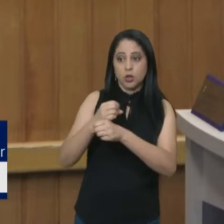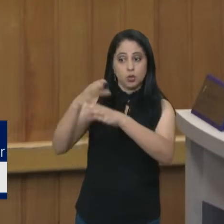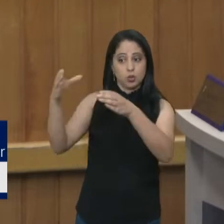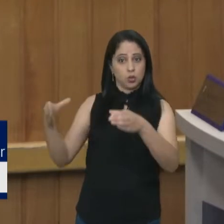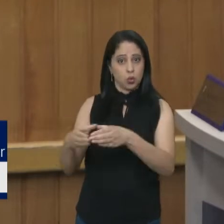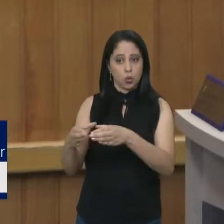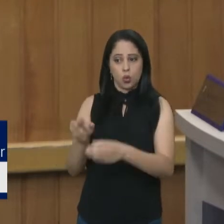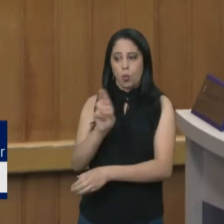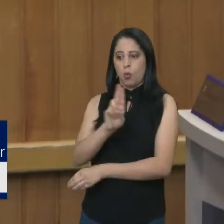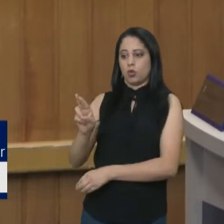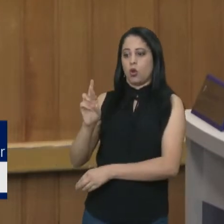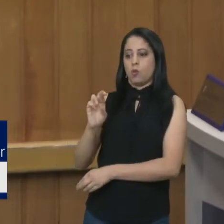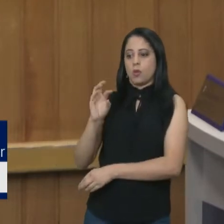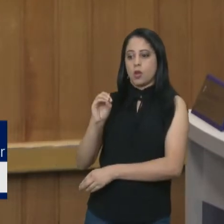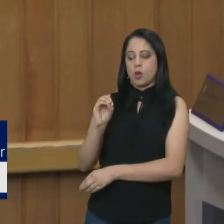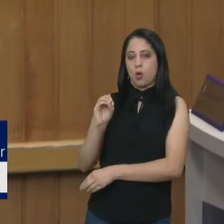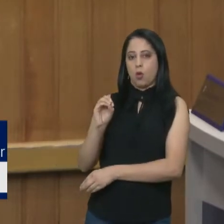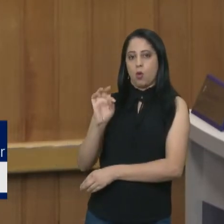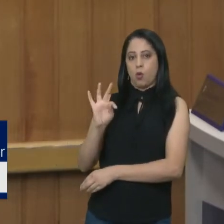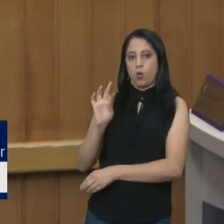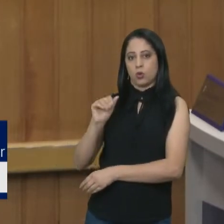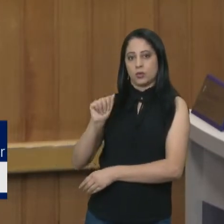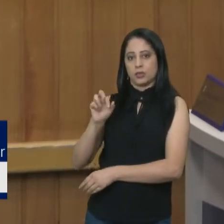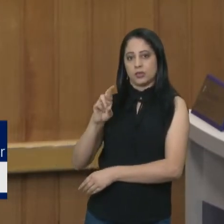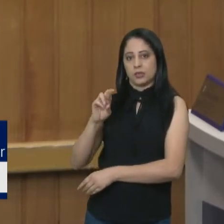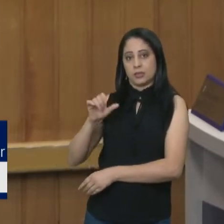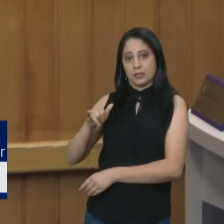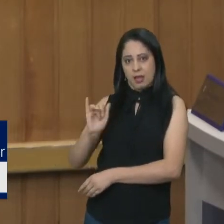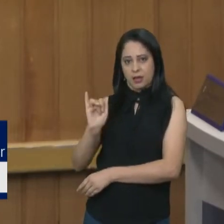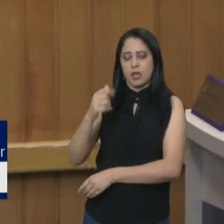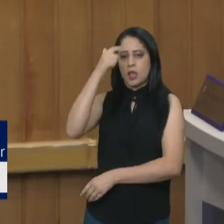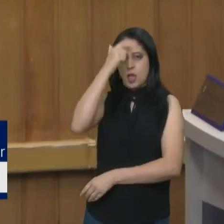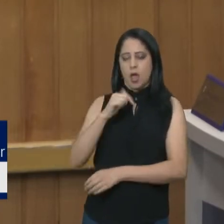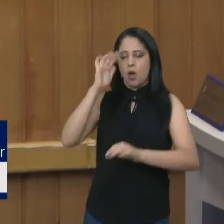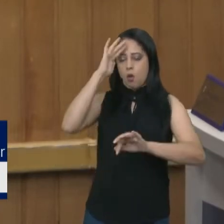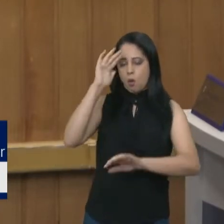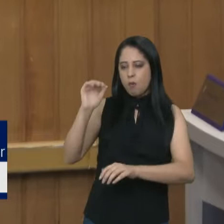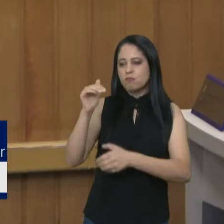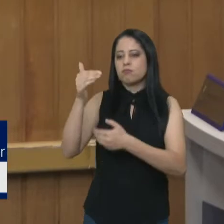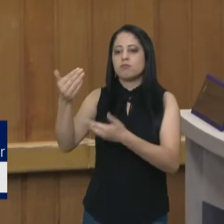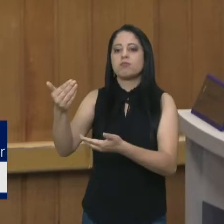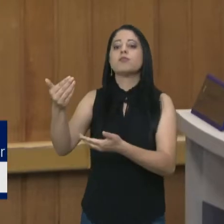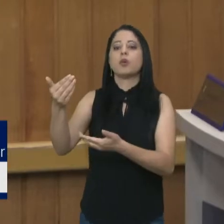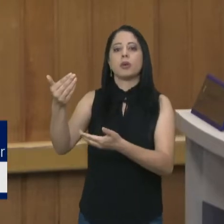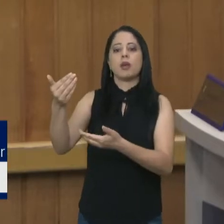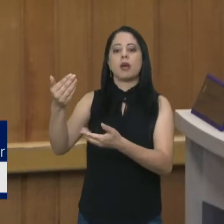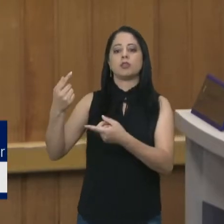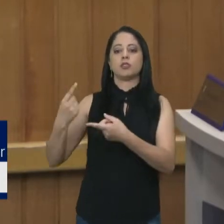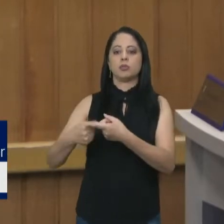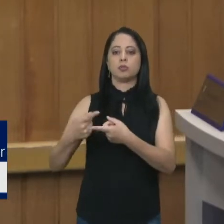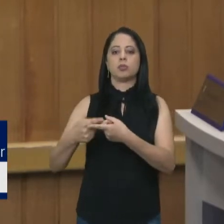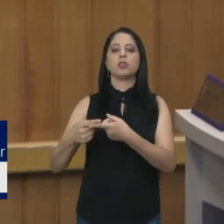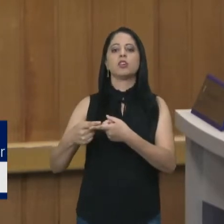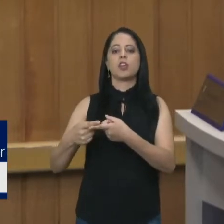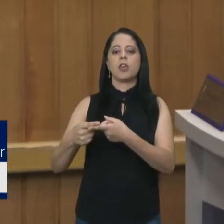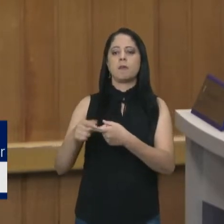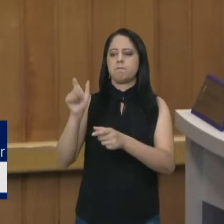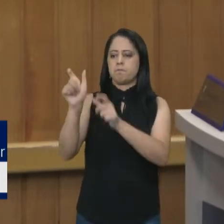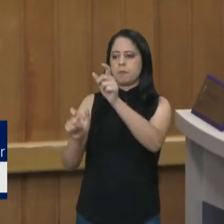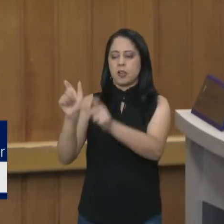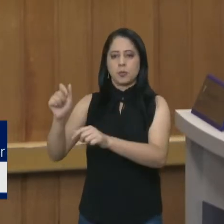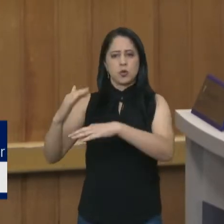Campos, não poderia deixar de prestar essa pequena homenagem aos companheiros que servem à comunidade joseense com muito carinho